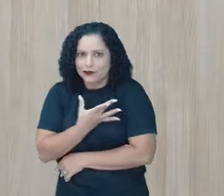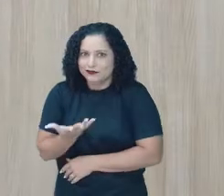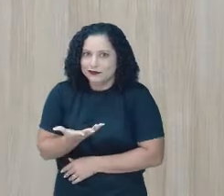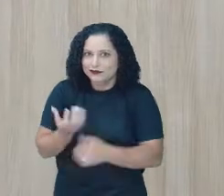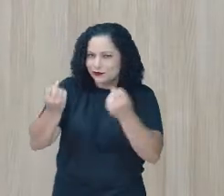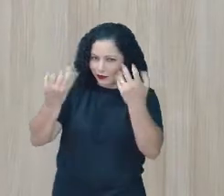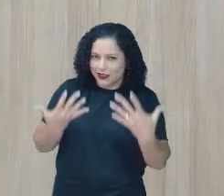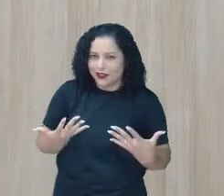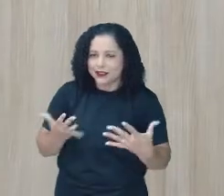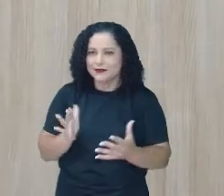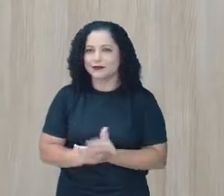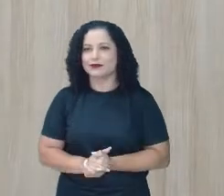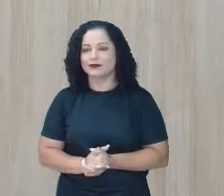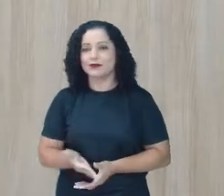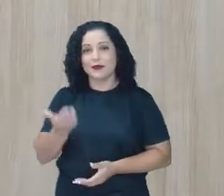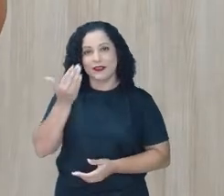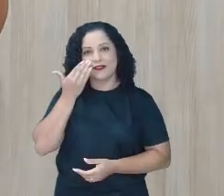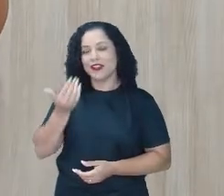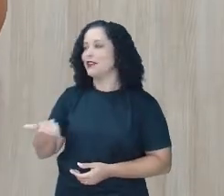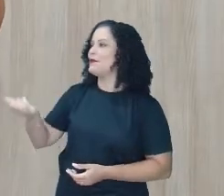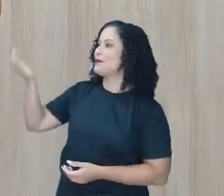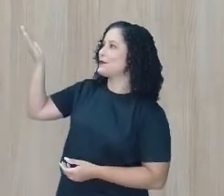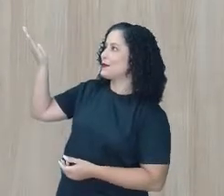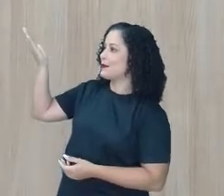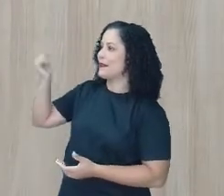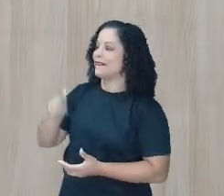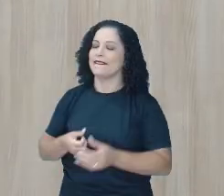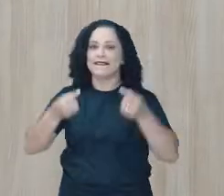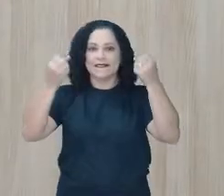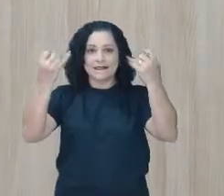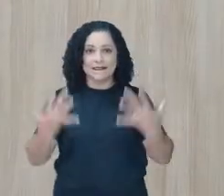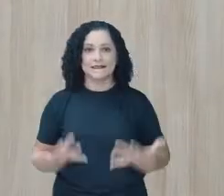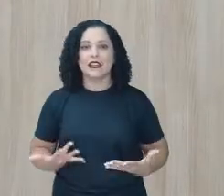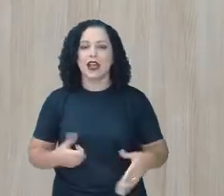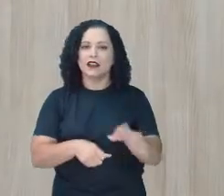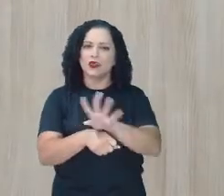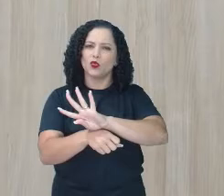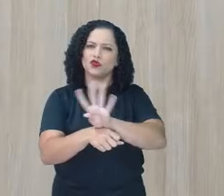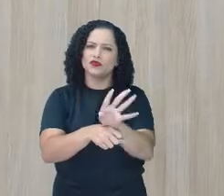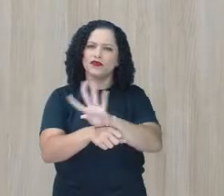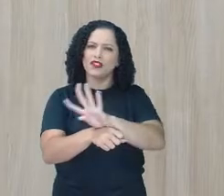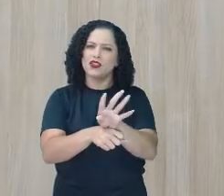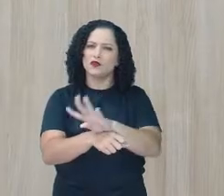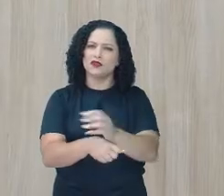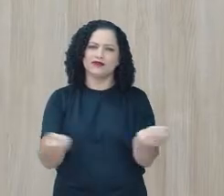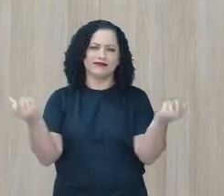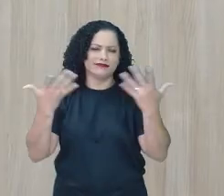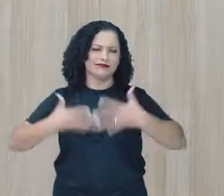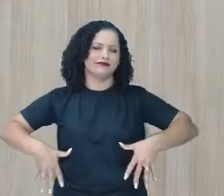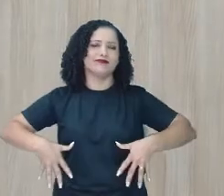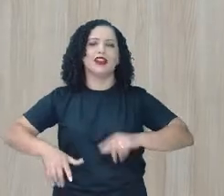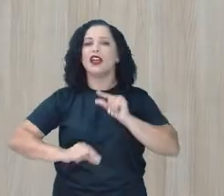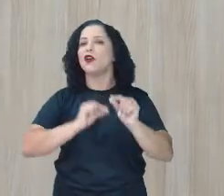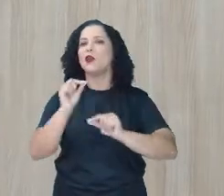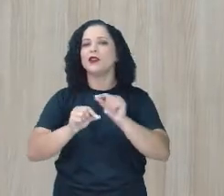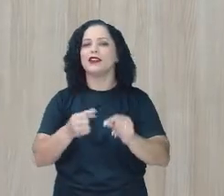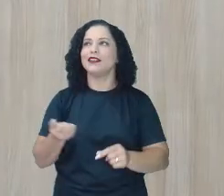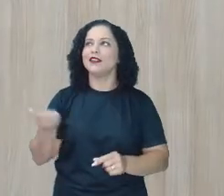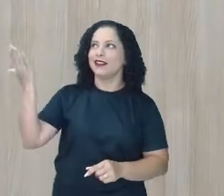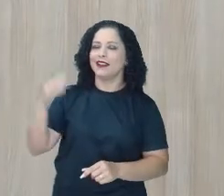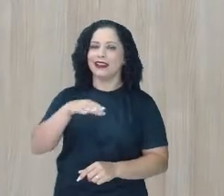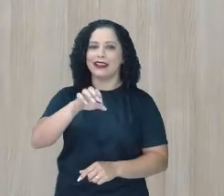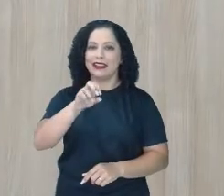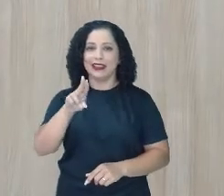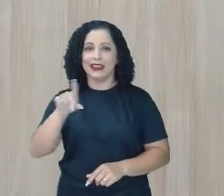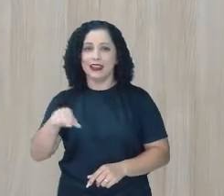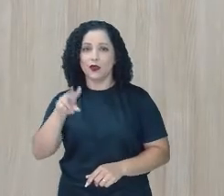mim. Olha, lembra que eu falei que os filmes eram comuns que falavam sobre robô? O mais comum deles é o Eu, Robô, que é baseado